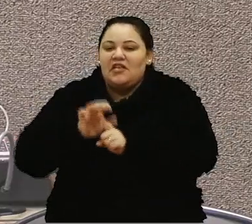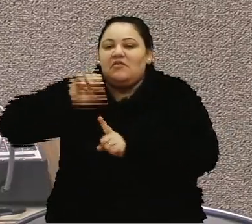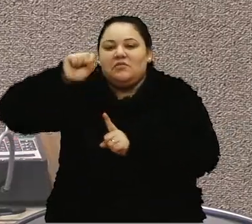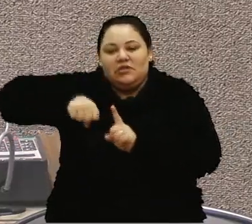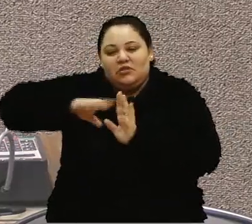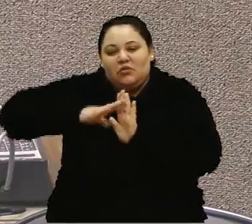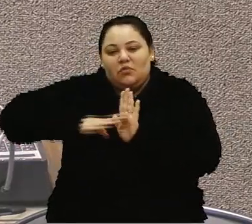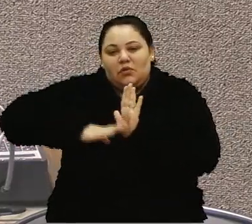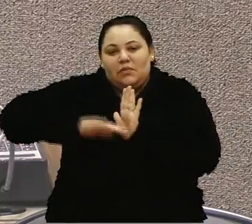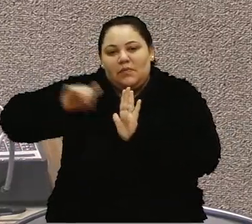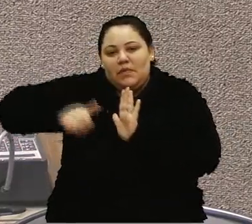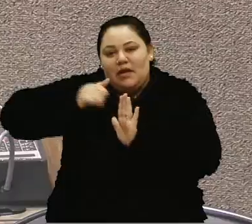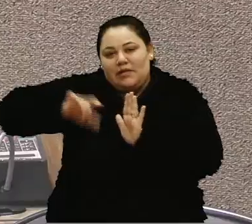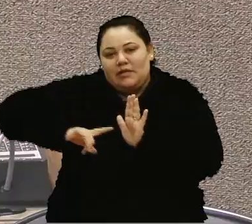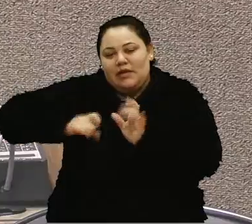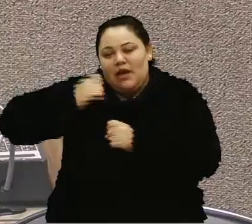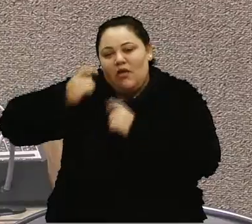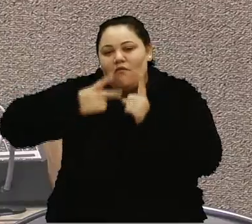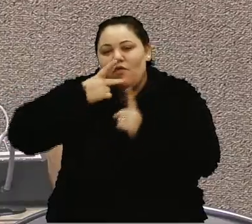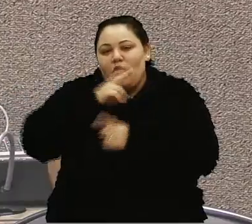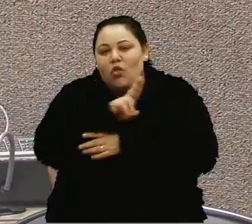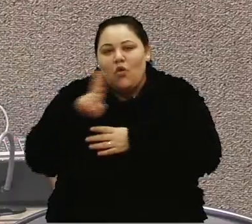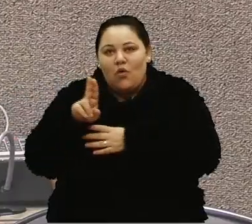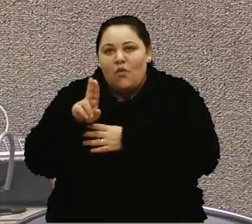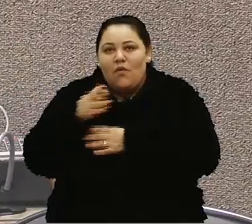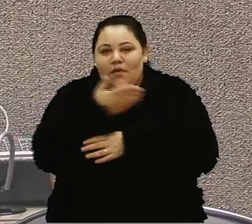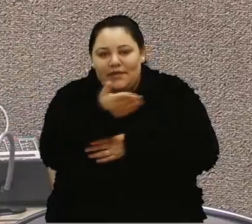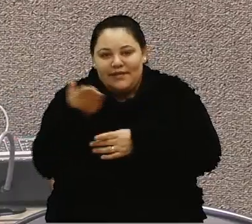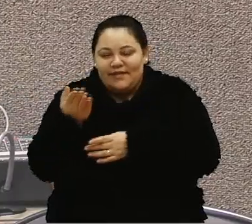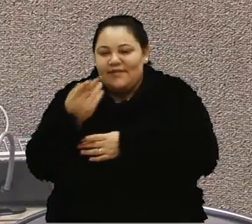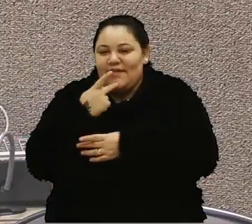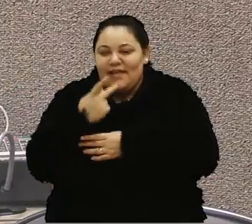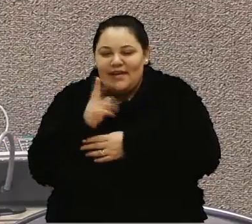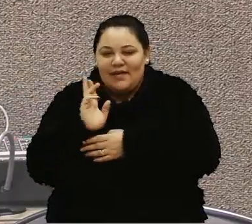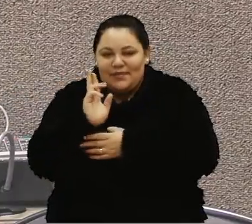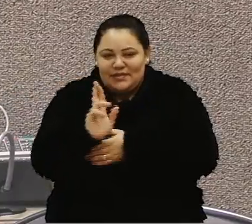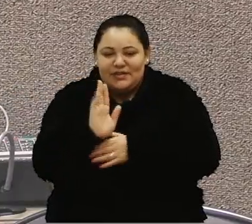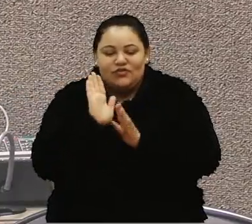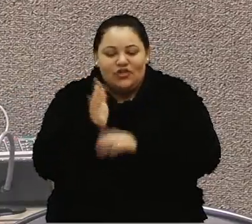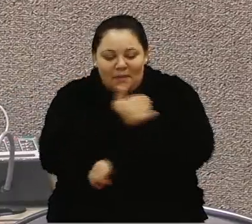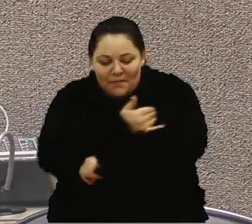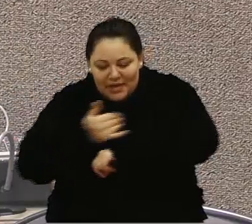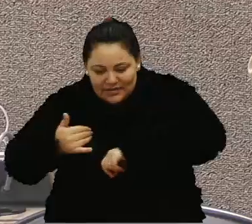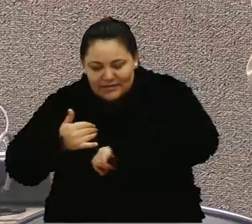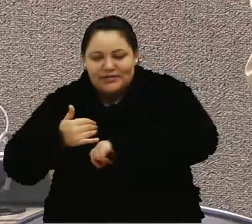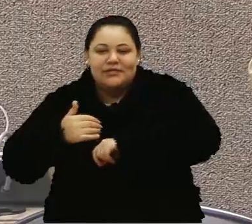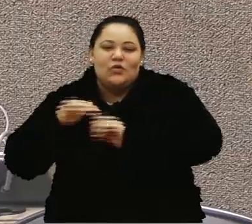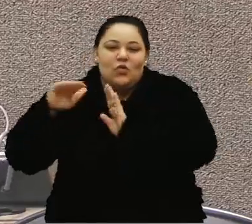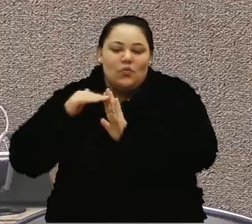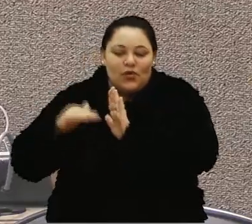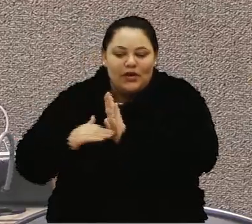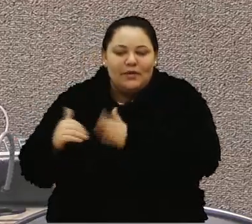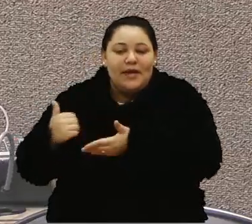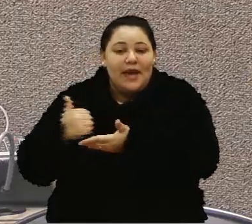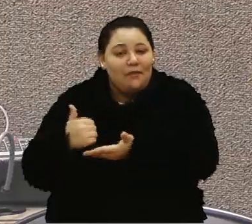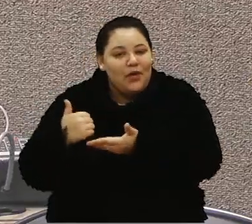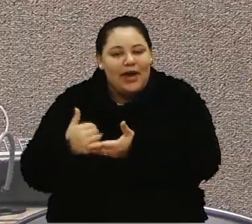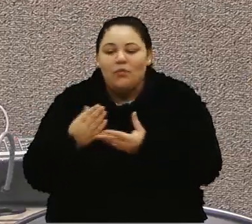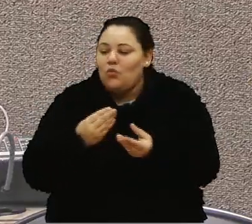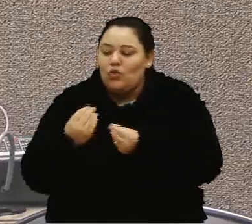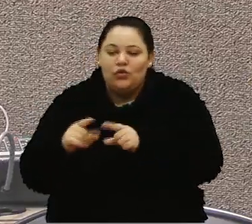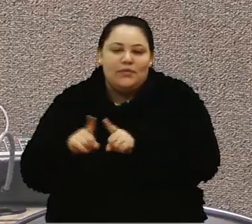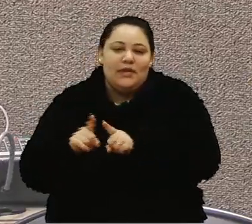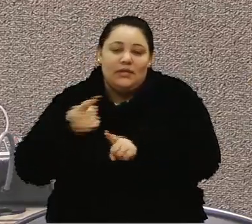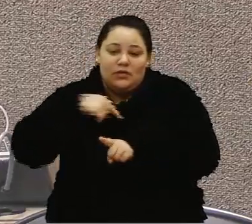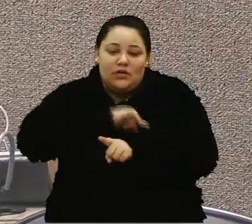do Sul. Citei alguns aqui, e na pessoa desses que eu citei, todos os que já passaram por aí, que contribuem para que nós tenhamos